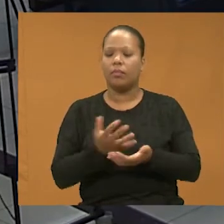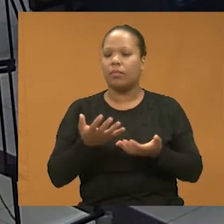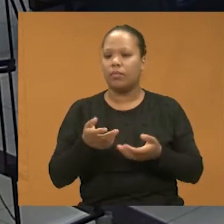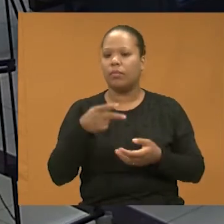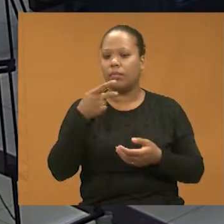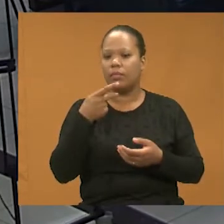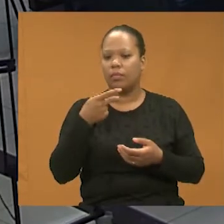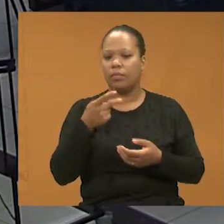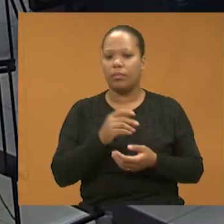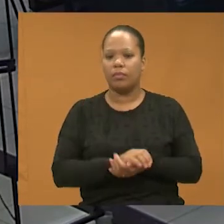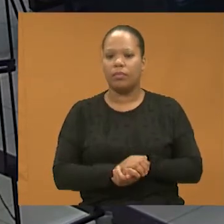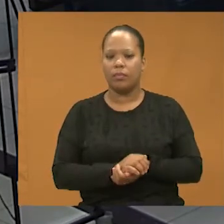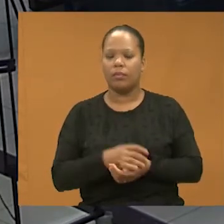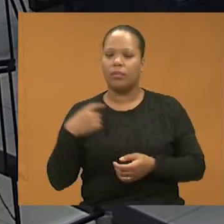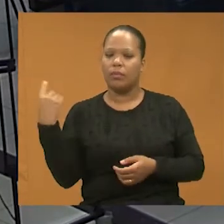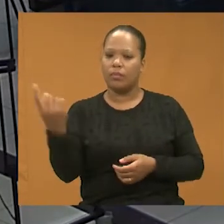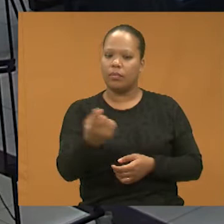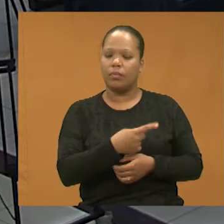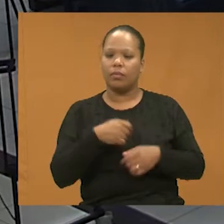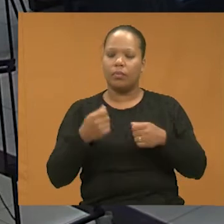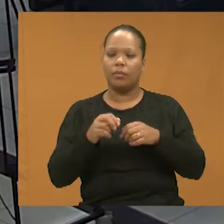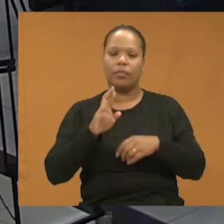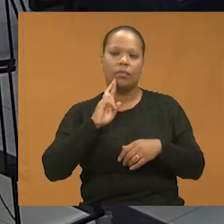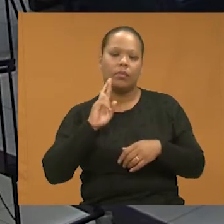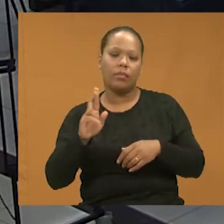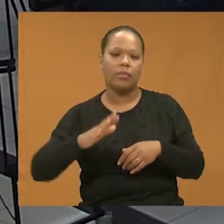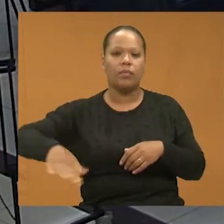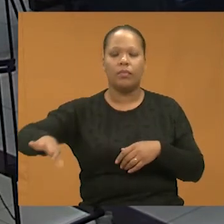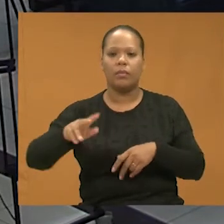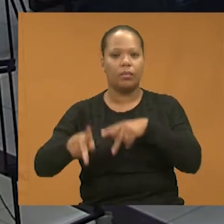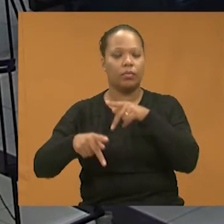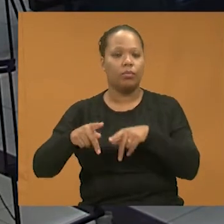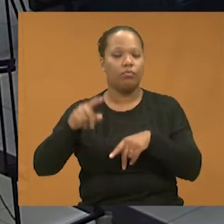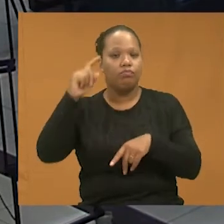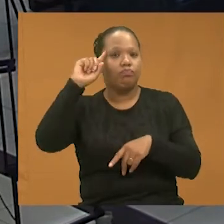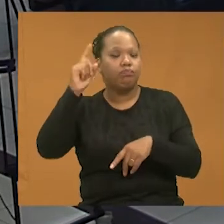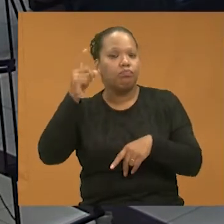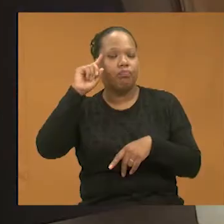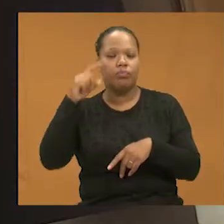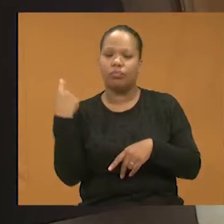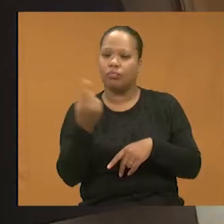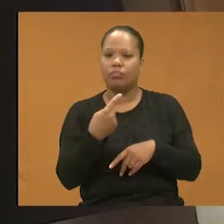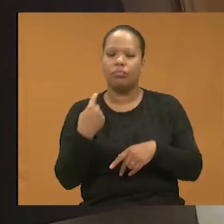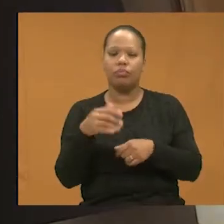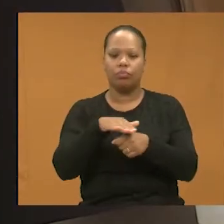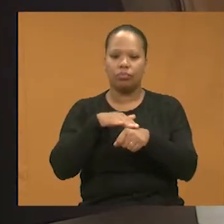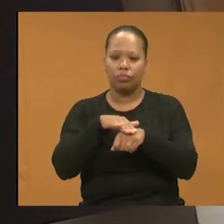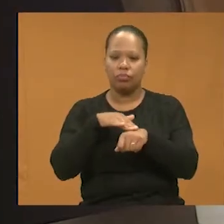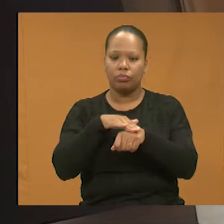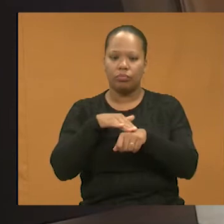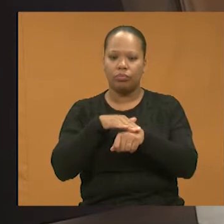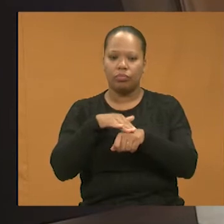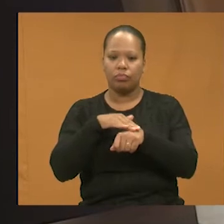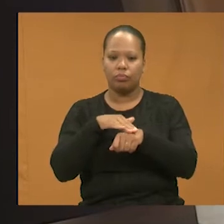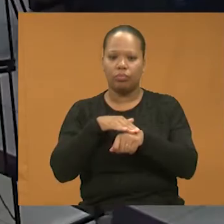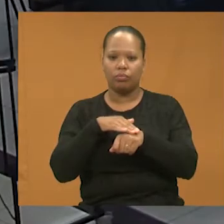já dizer que nós precisamos dar uma resposta para a população. Semana passada, nós conversamos, achamos que aquele pedido... Senhor